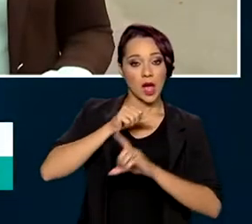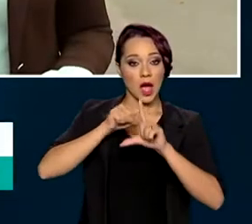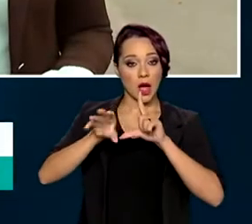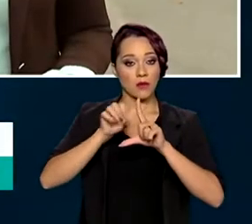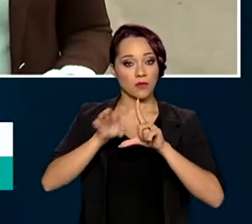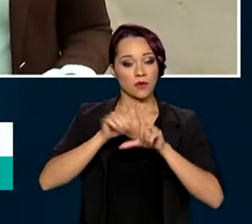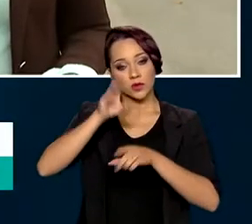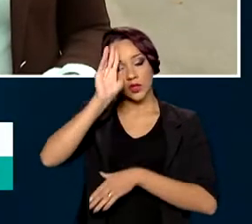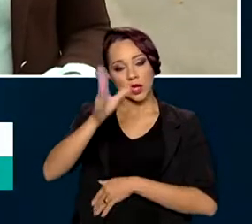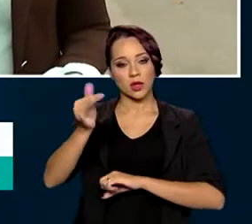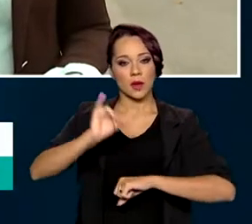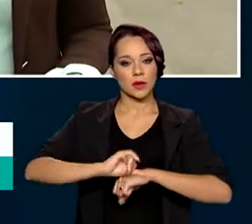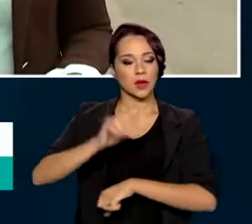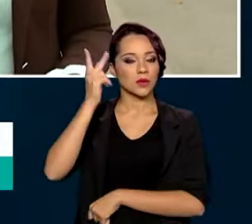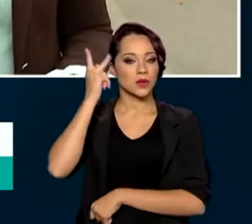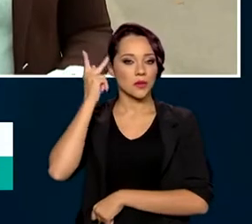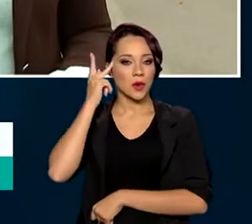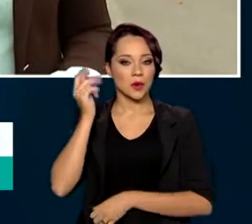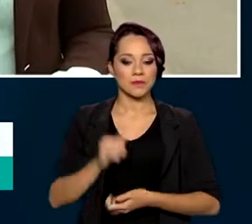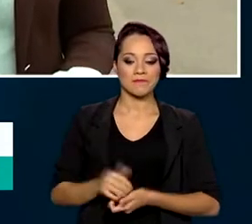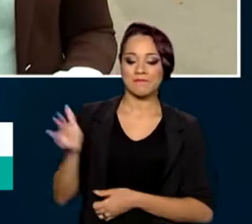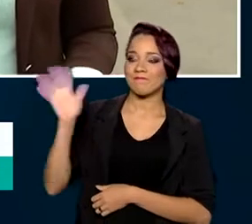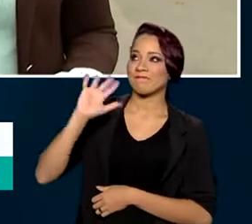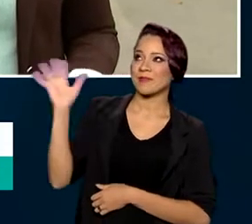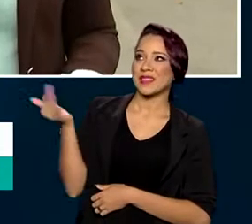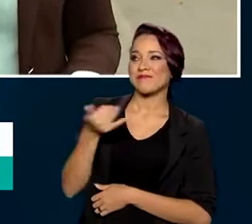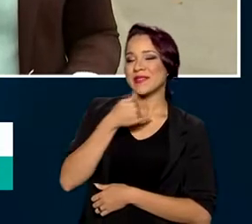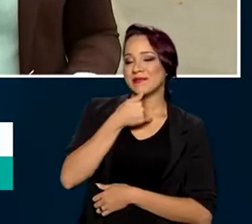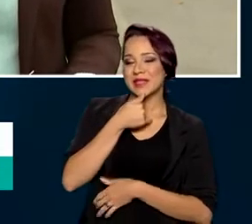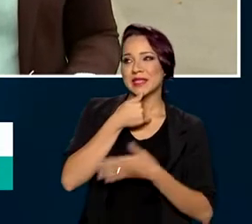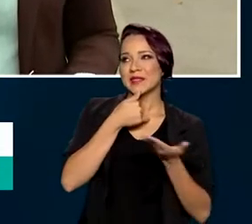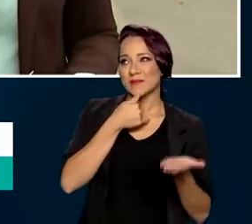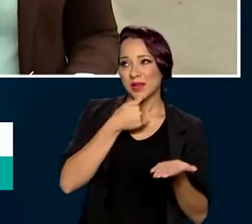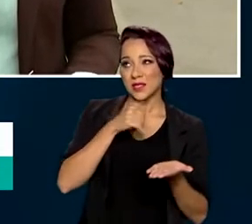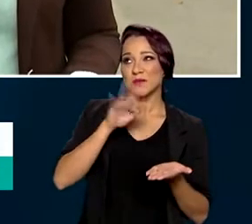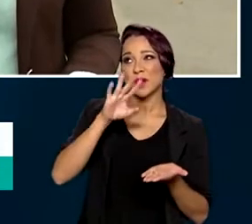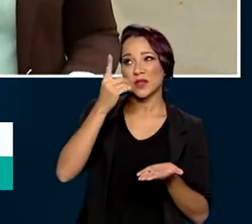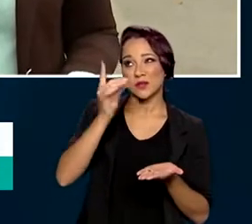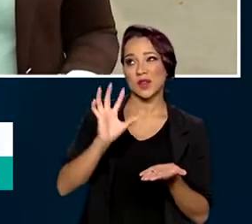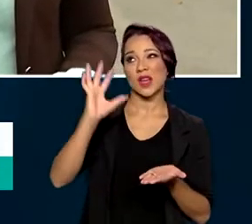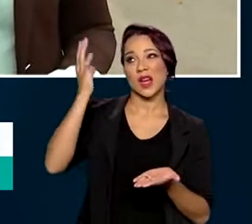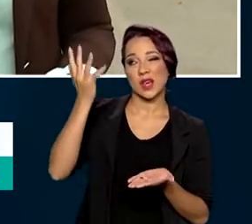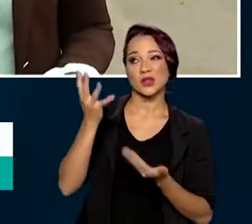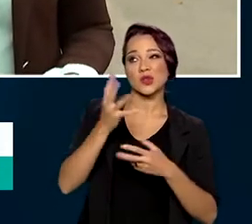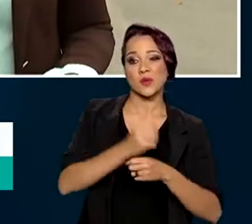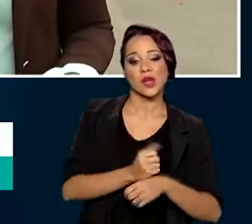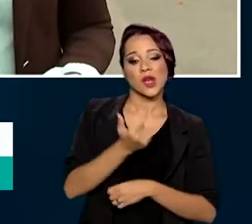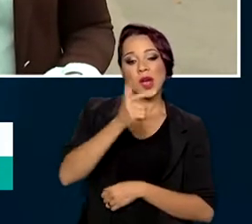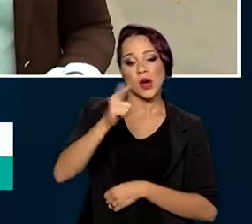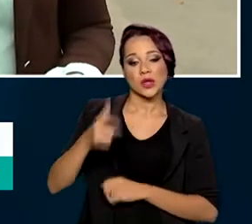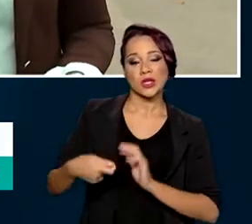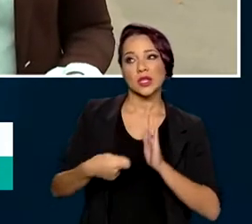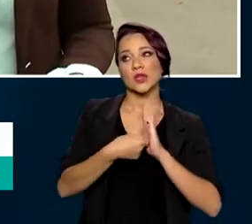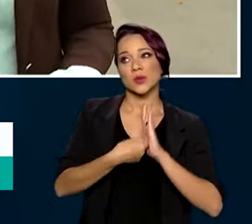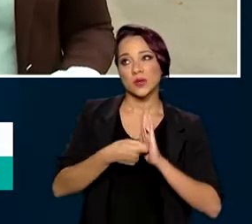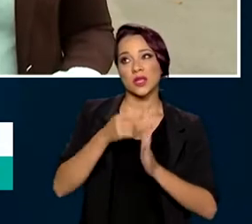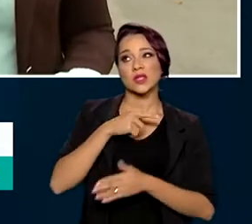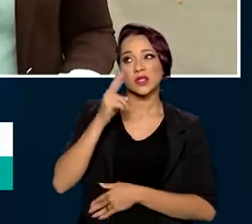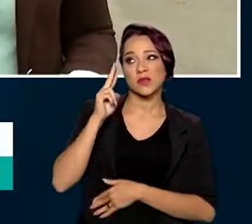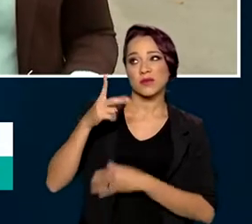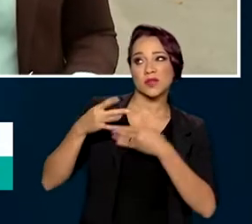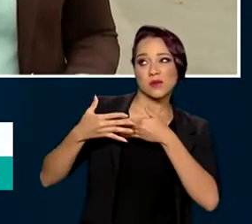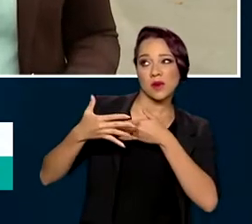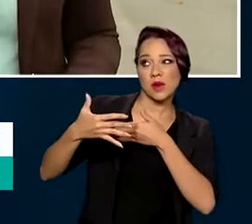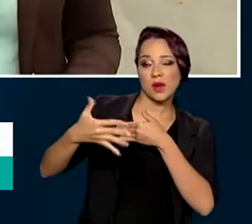gente, diretamente da capital paulista. Érica, infelizmente, mais um caso se somando a outras denúncias que a gente tem visto ao